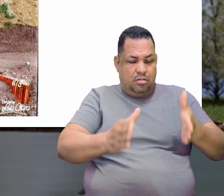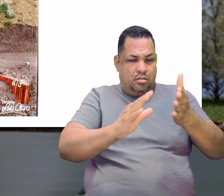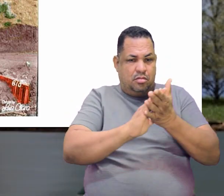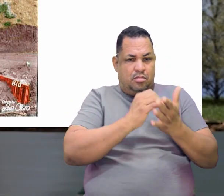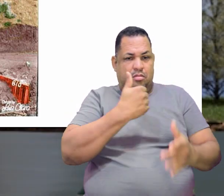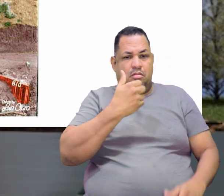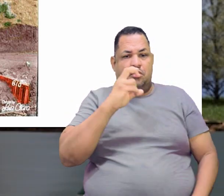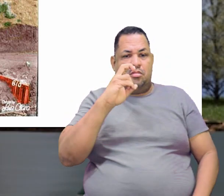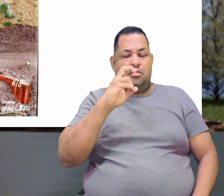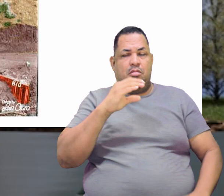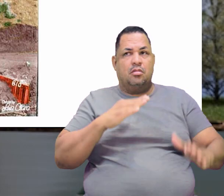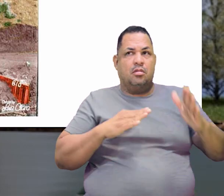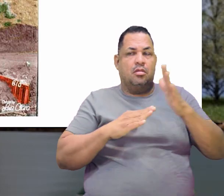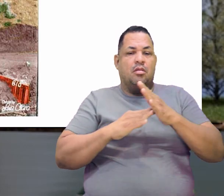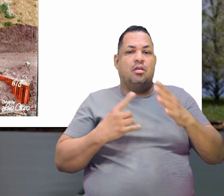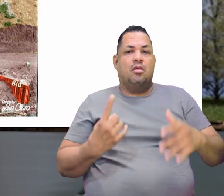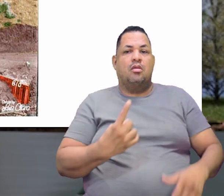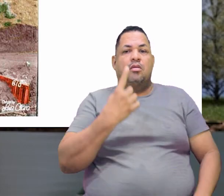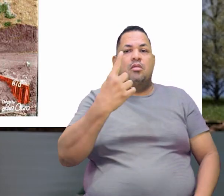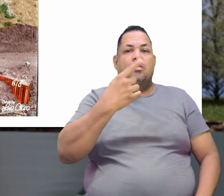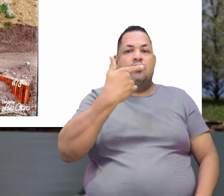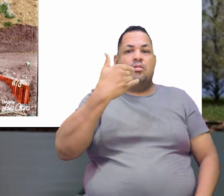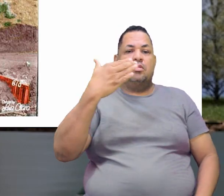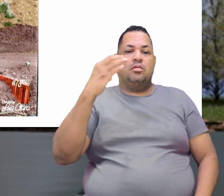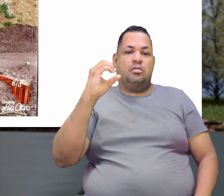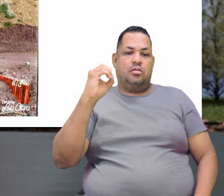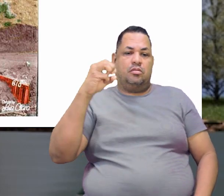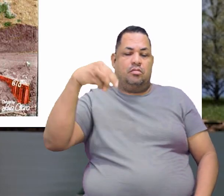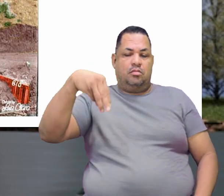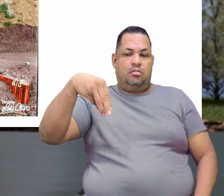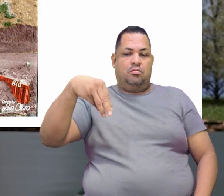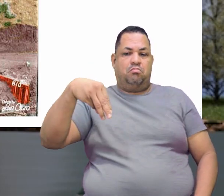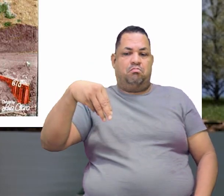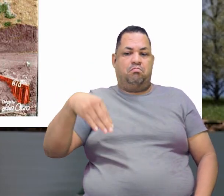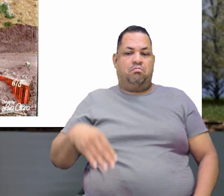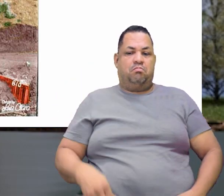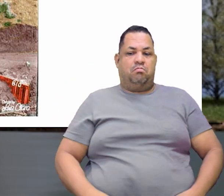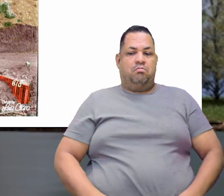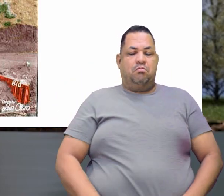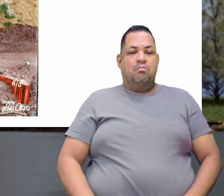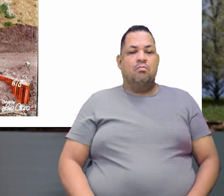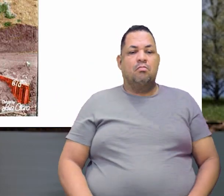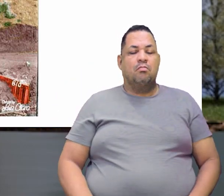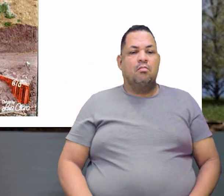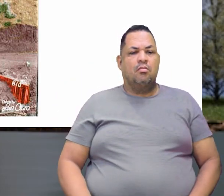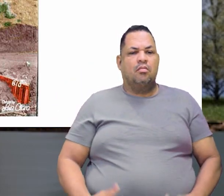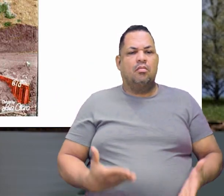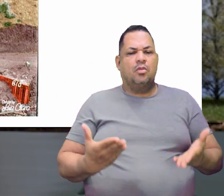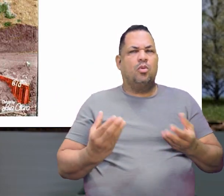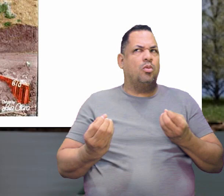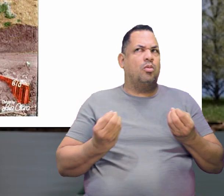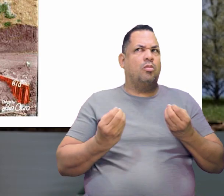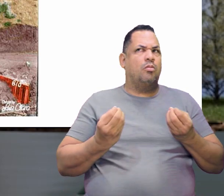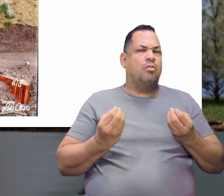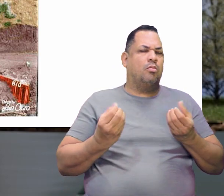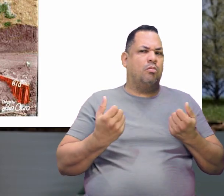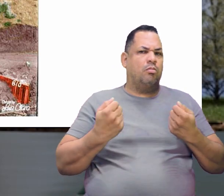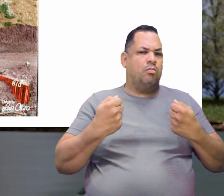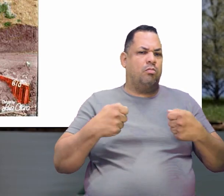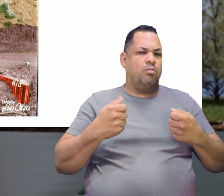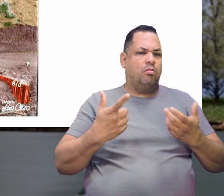de 15 a 20 metros de altura. Incrível! Aí você fala assim, cara, mas como